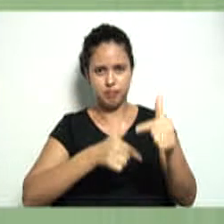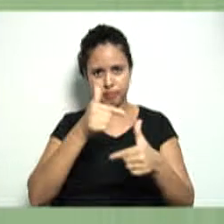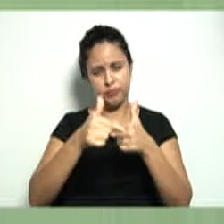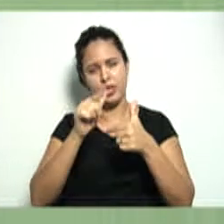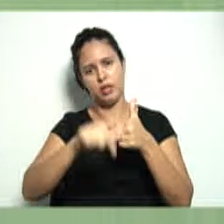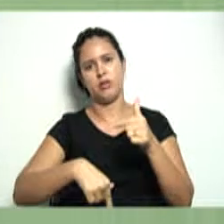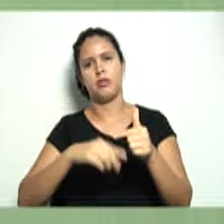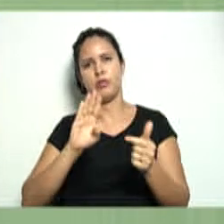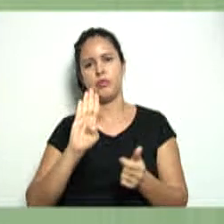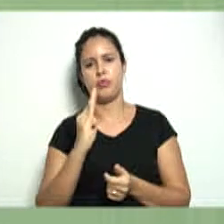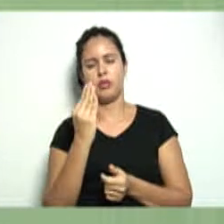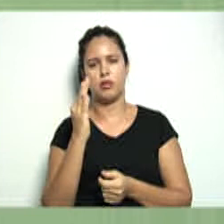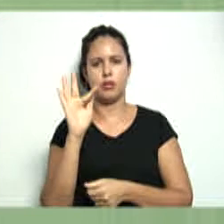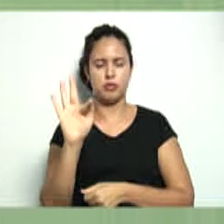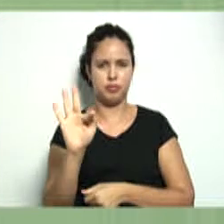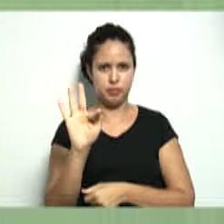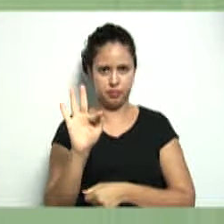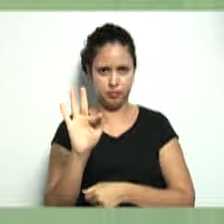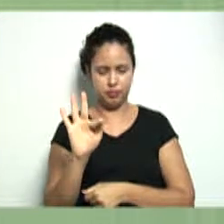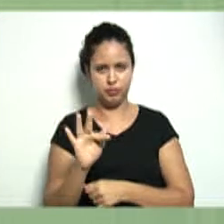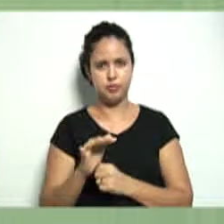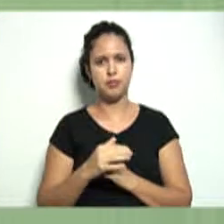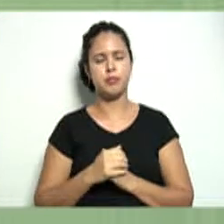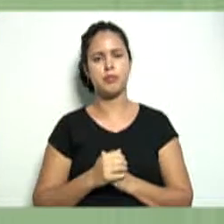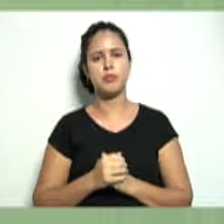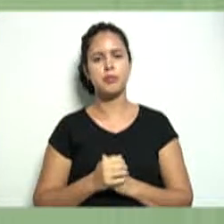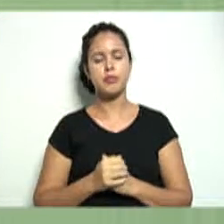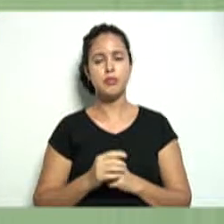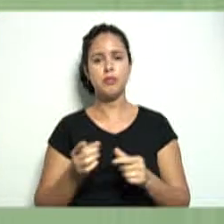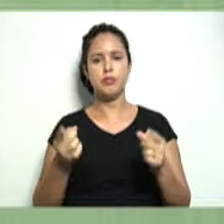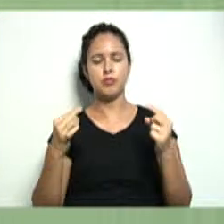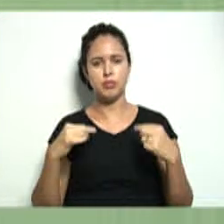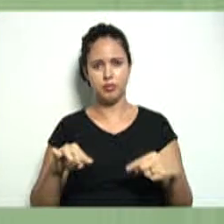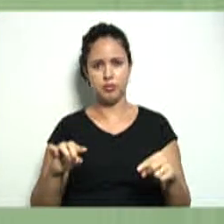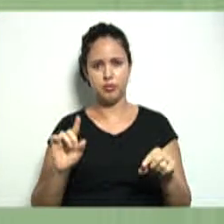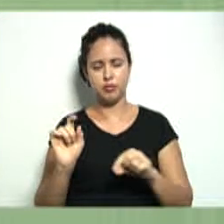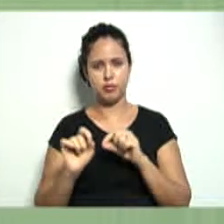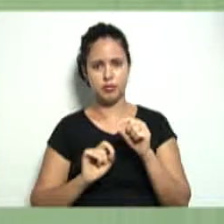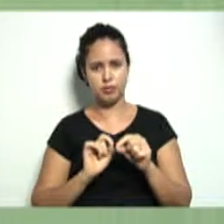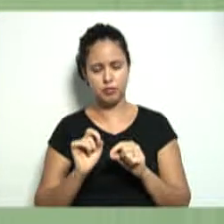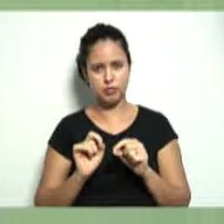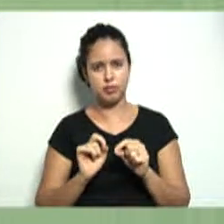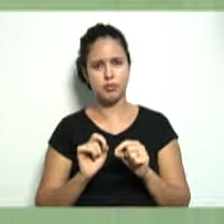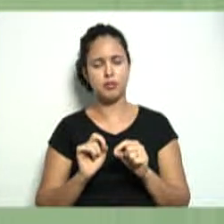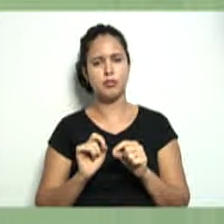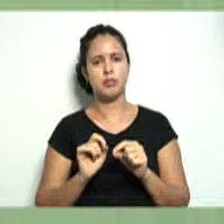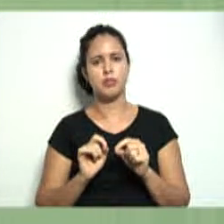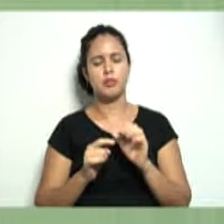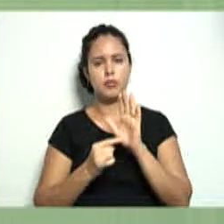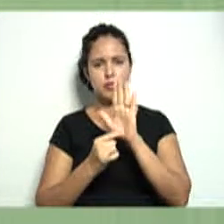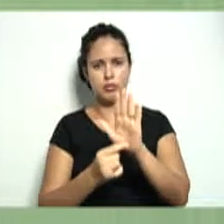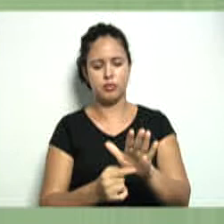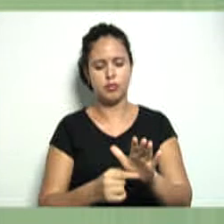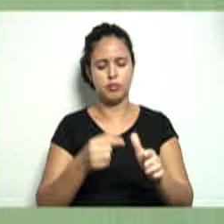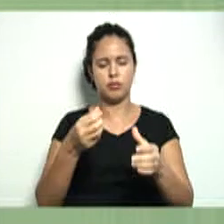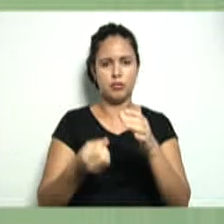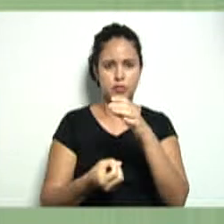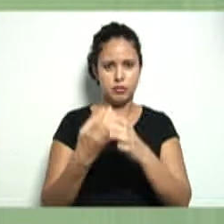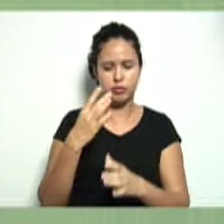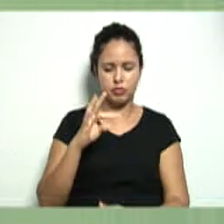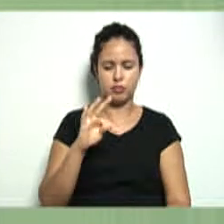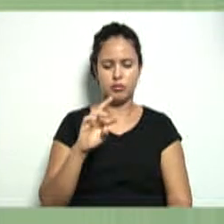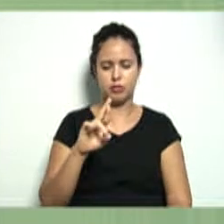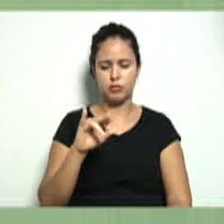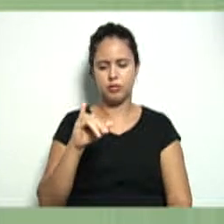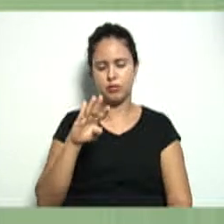falsa. Alternativa falsa. A próxima alternativa, professor. No modo de produção tribal, sendo o